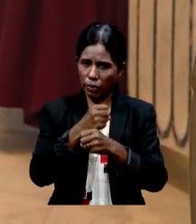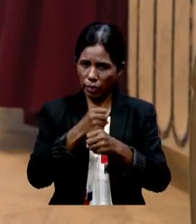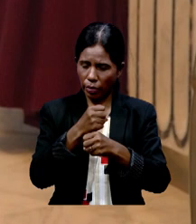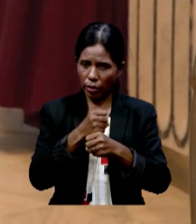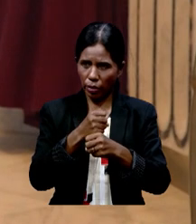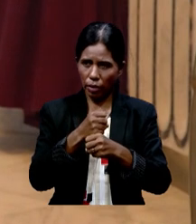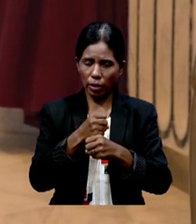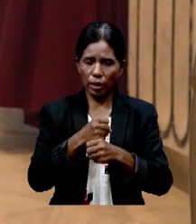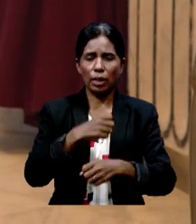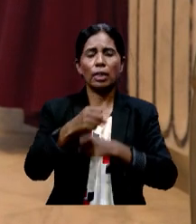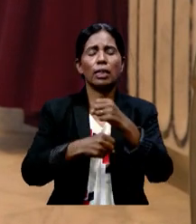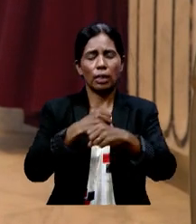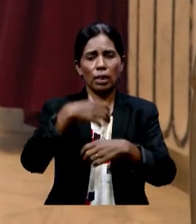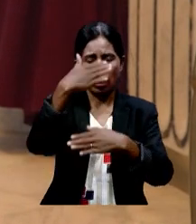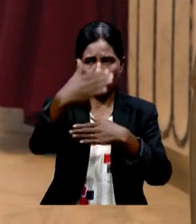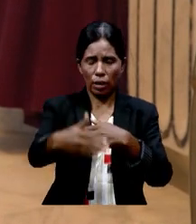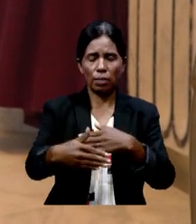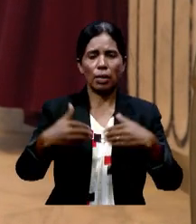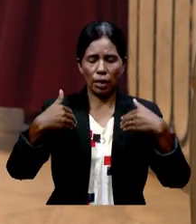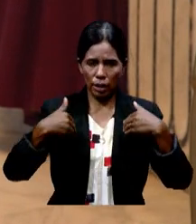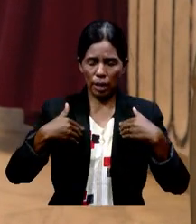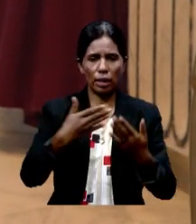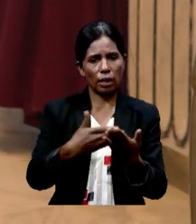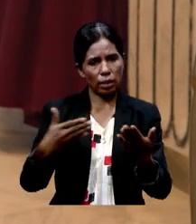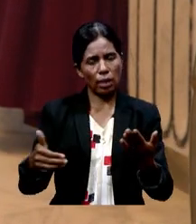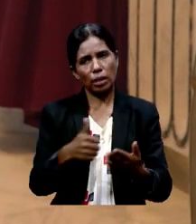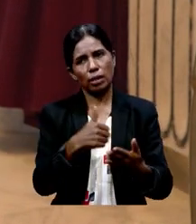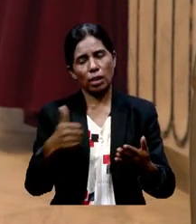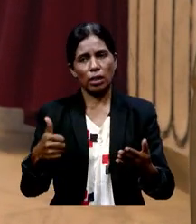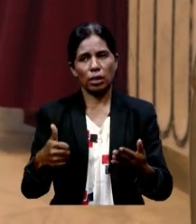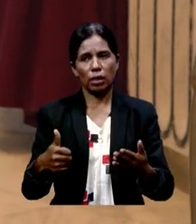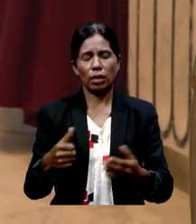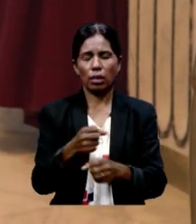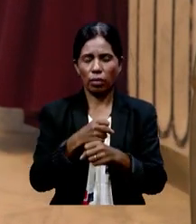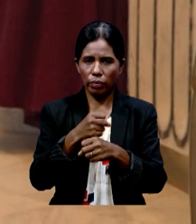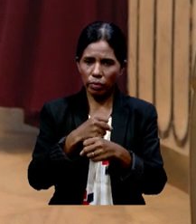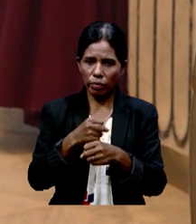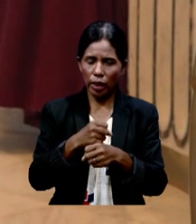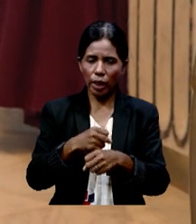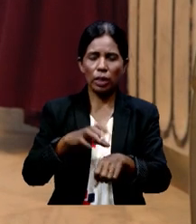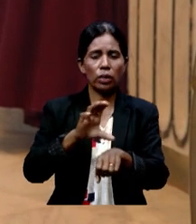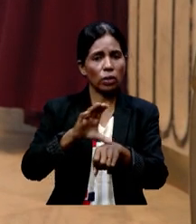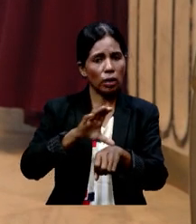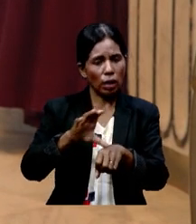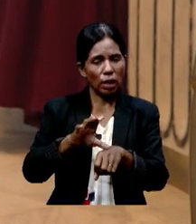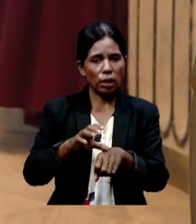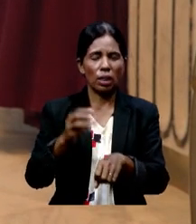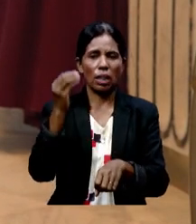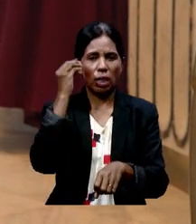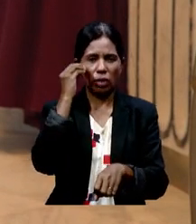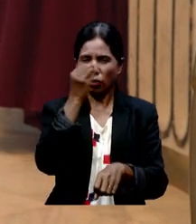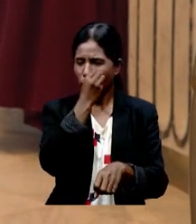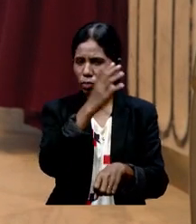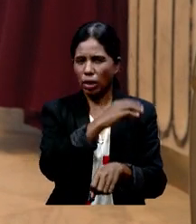tinha ser mais, né, bele ia produtos barra, selo, com essa vanila, nesse cacau, aí fuma, boa